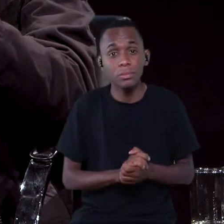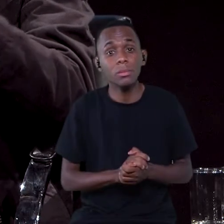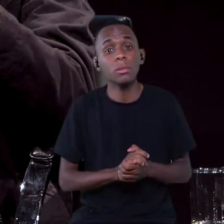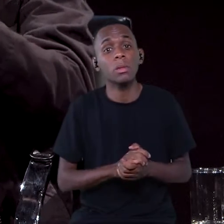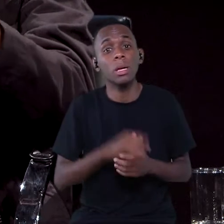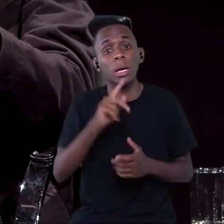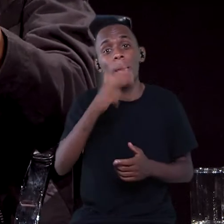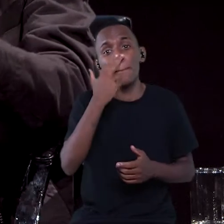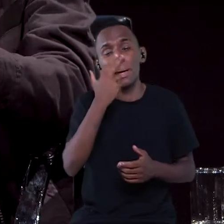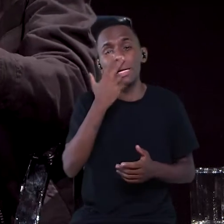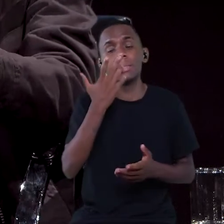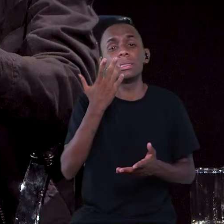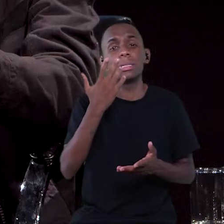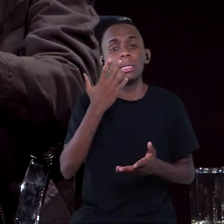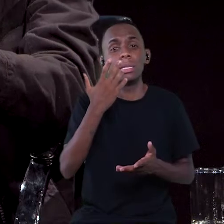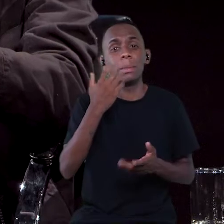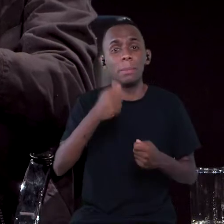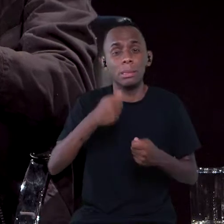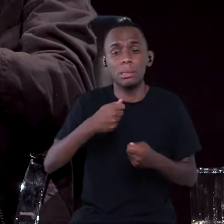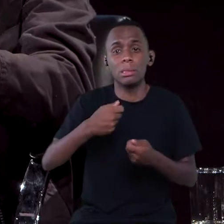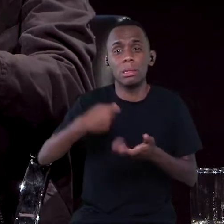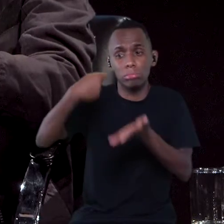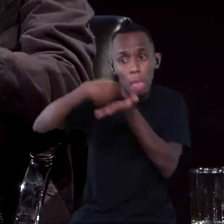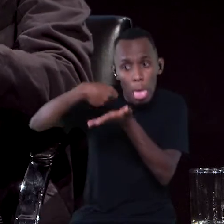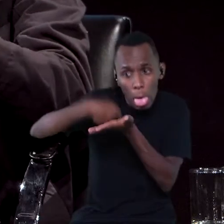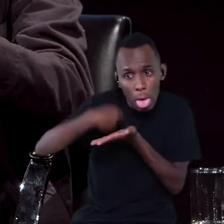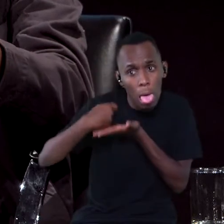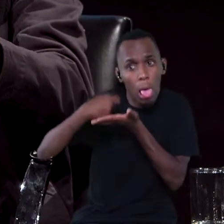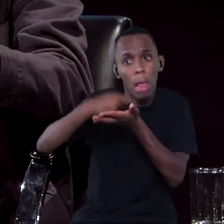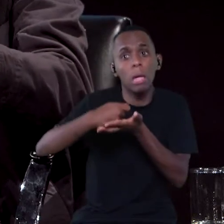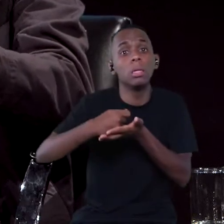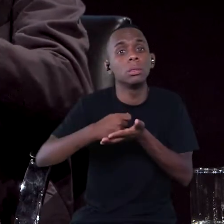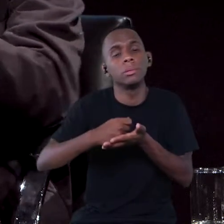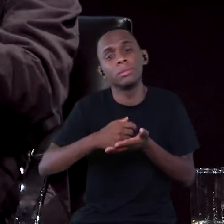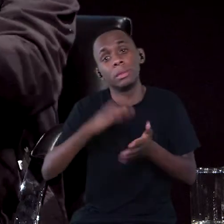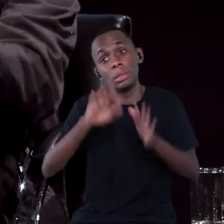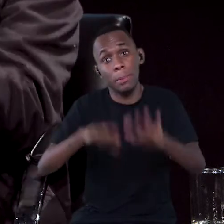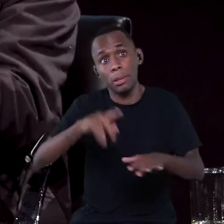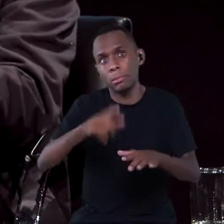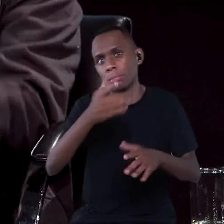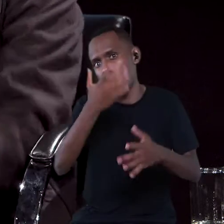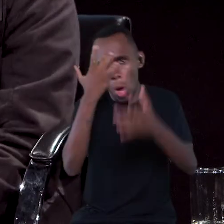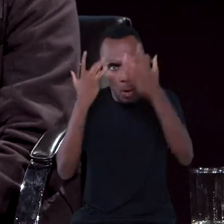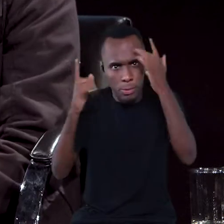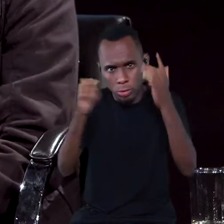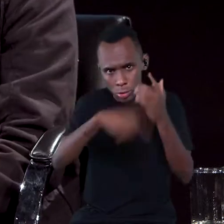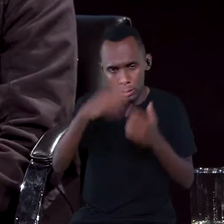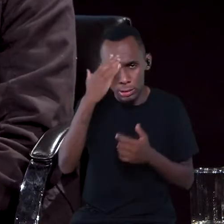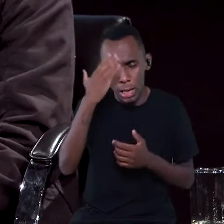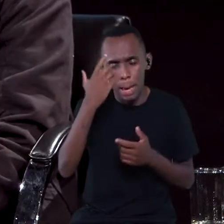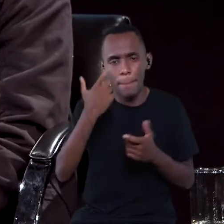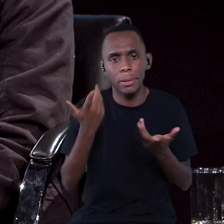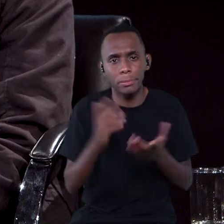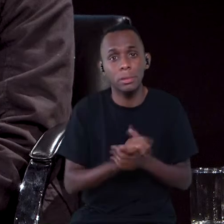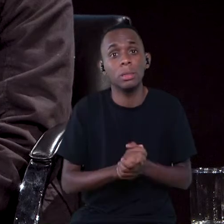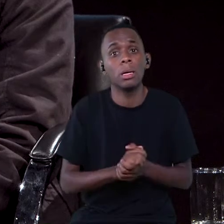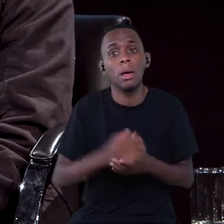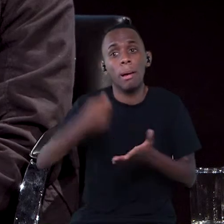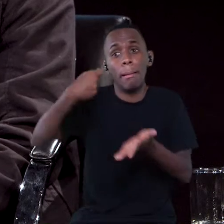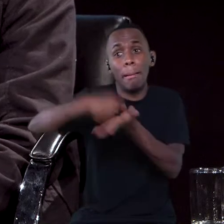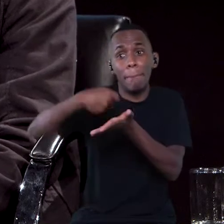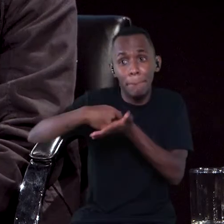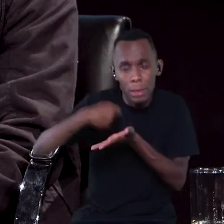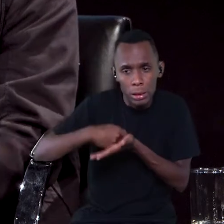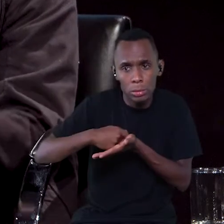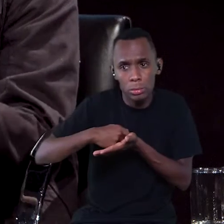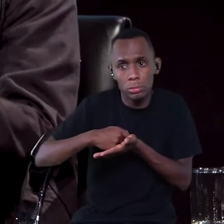uma espécie de sacerdócio de quem lida com a cultura. Eu acho que cada um de nós aqui saberá até onde isso vai. Né? E esse sacerdócio nos obriga, muitas vezes, a